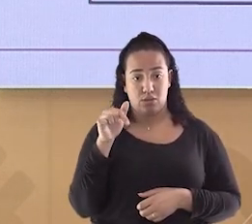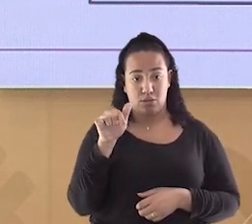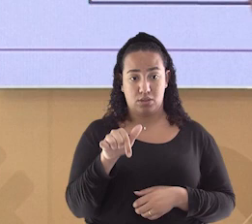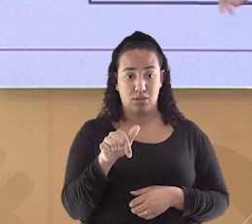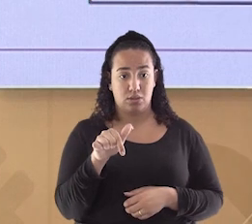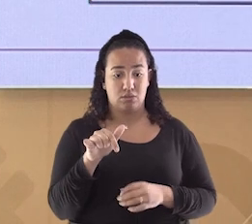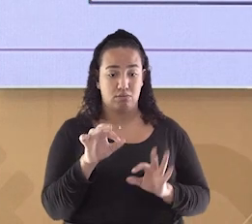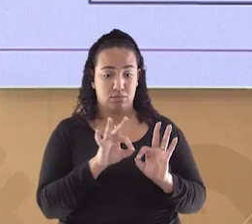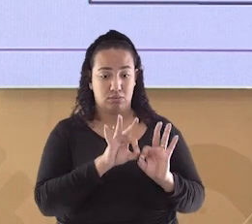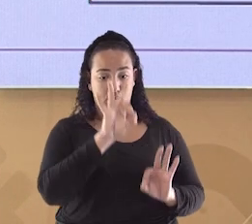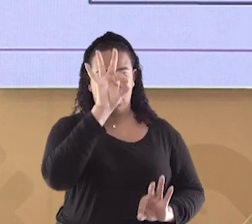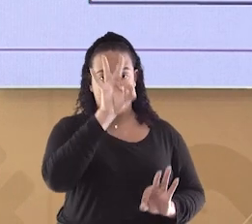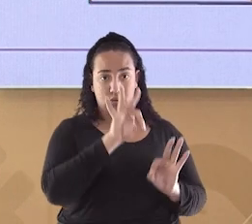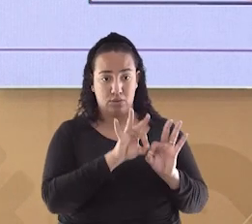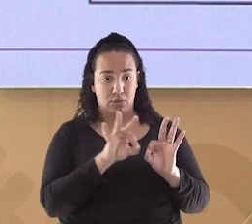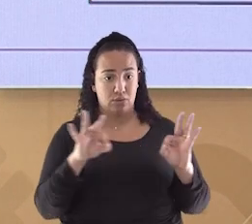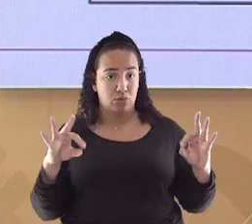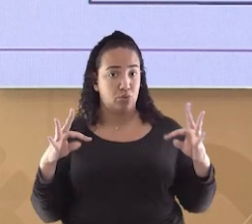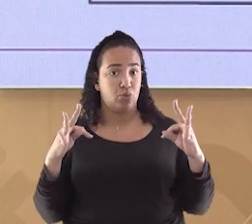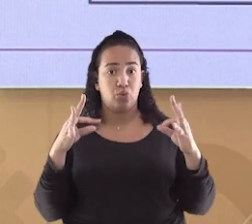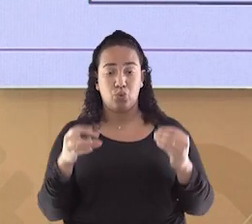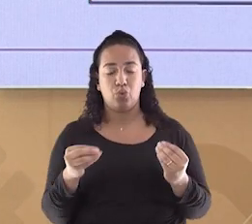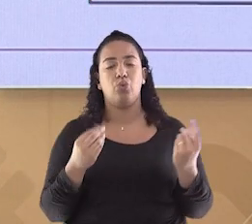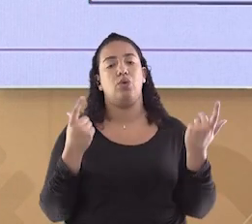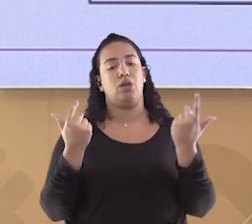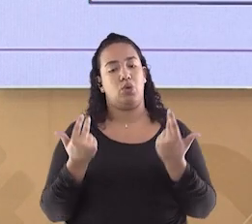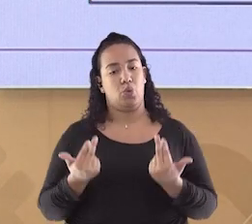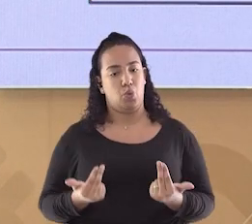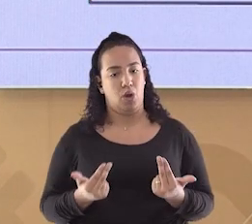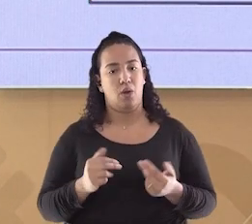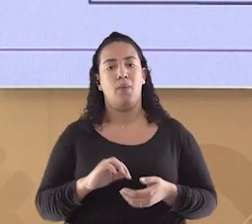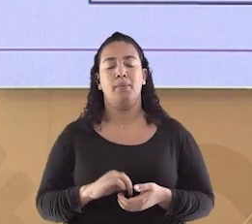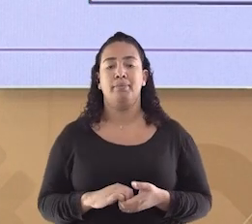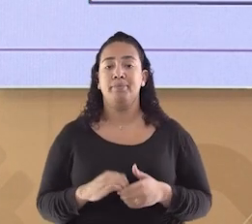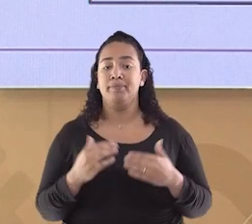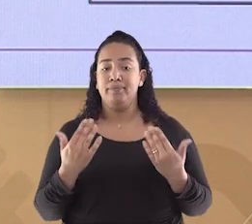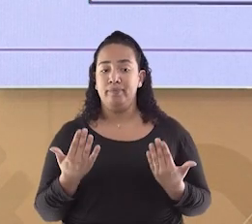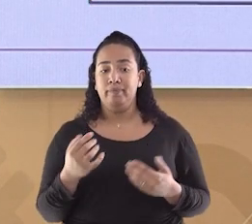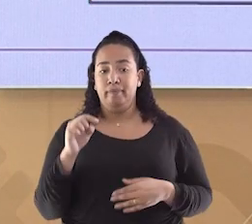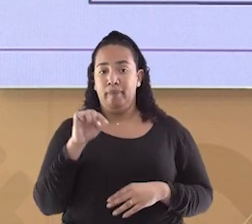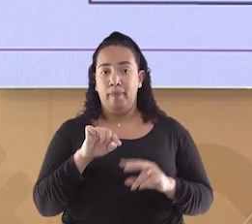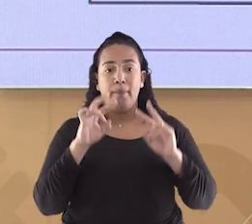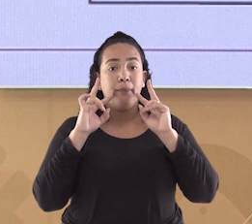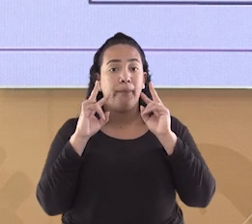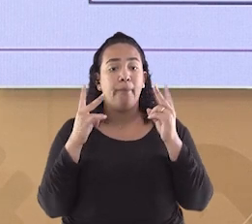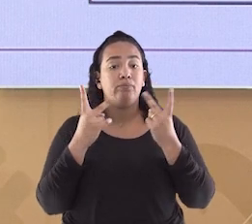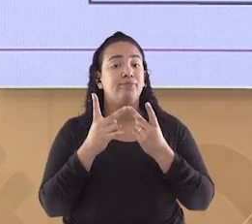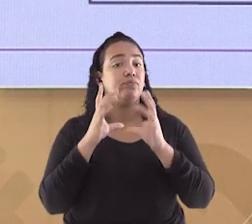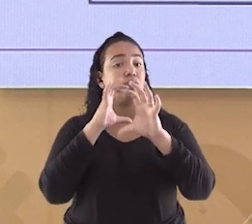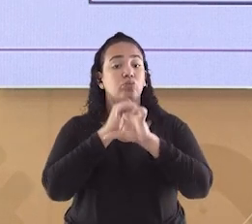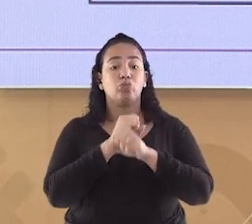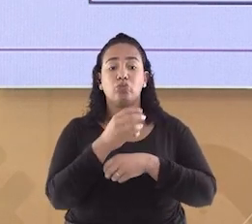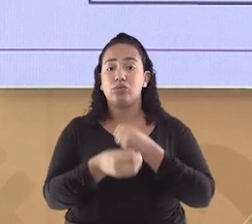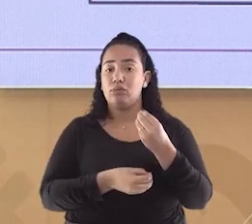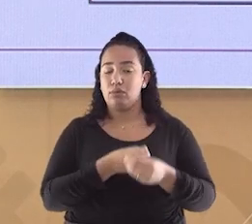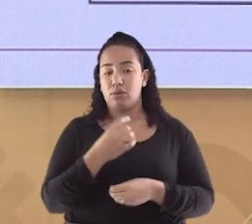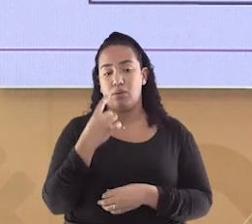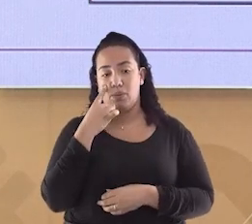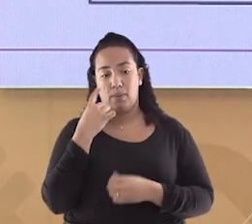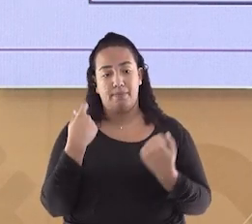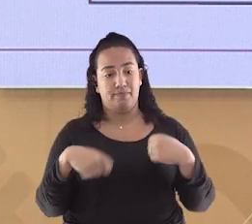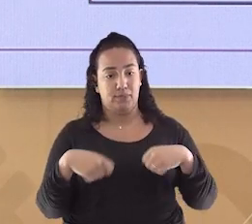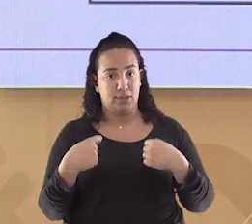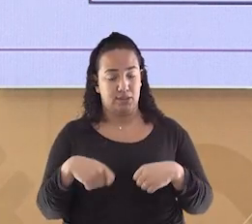as medidas de todas as arestas são iguais, para calcular o volume de um